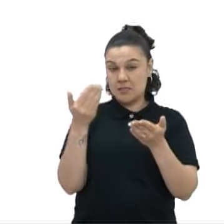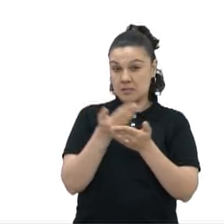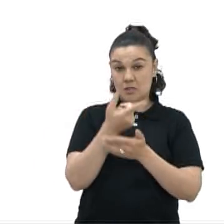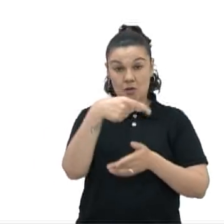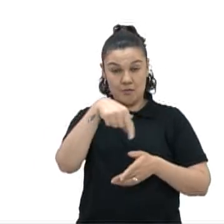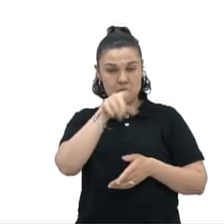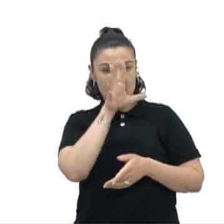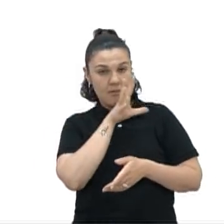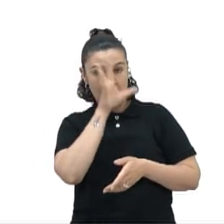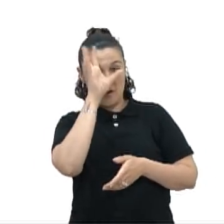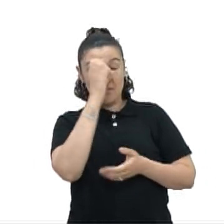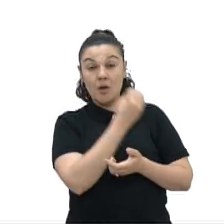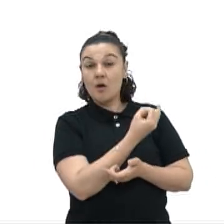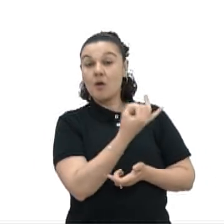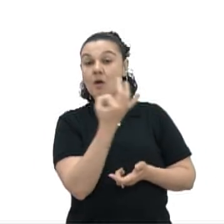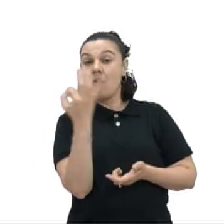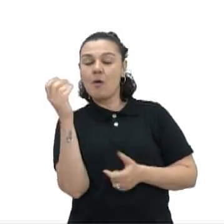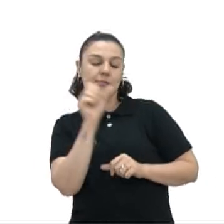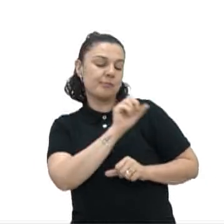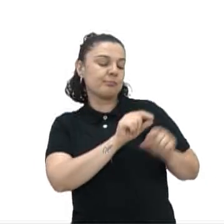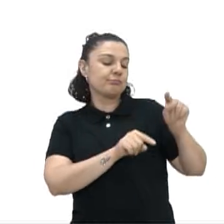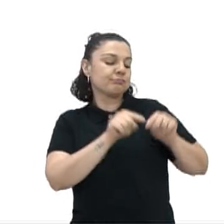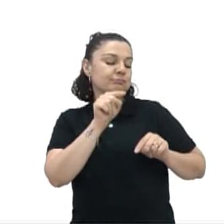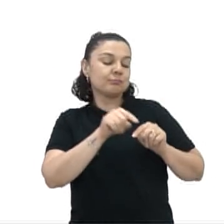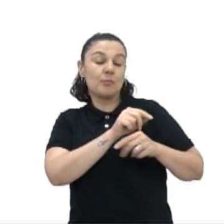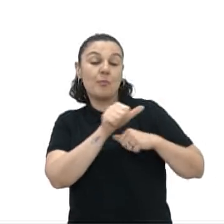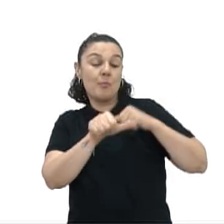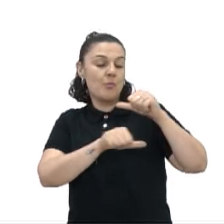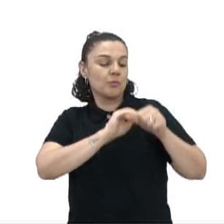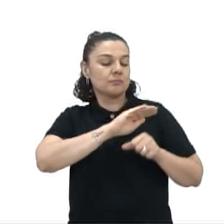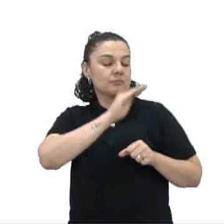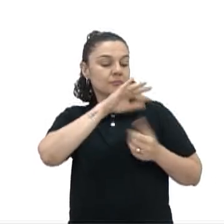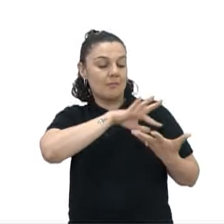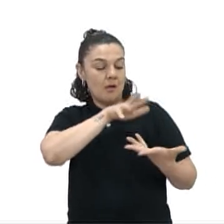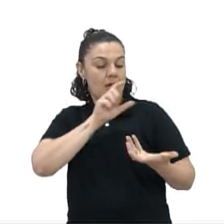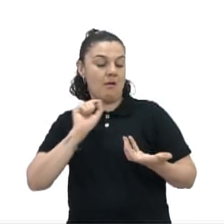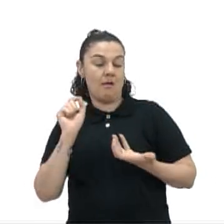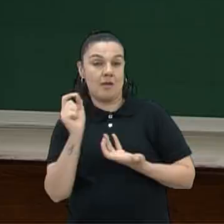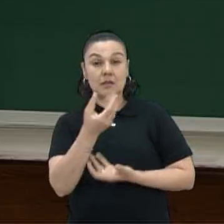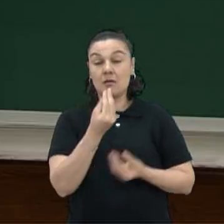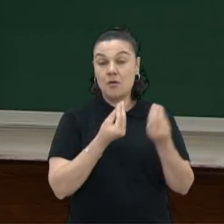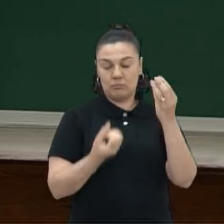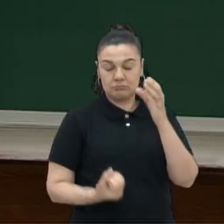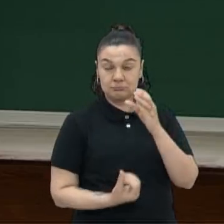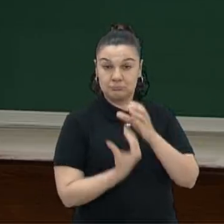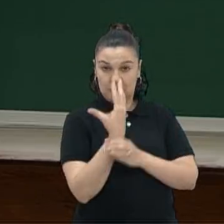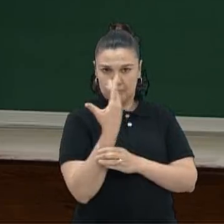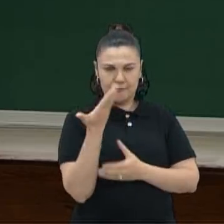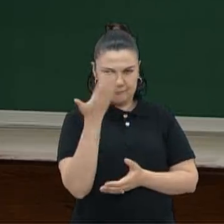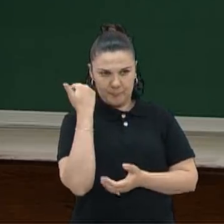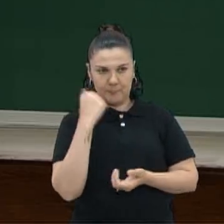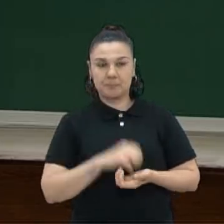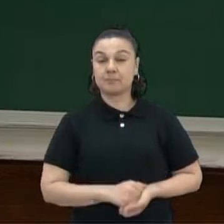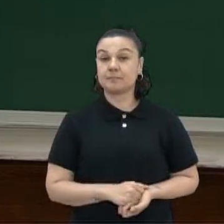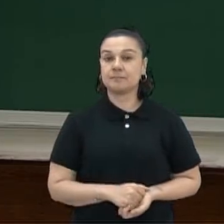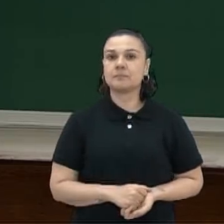irá compreender quais são os agentes transformadores do relevo terrestre e de que forma eles atuam. Vamos lá?